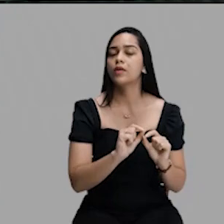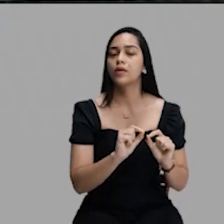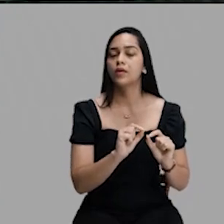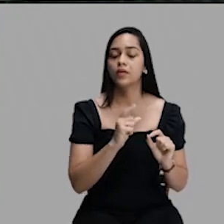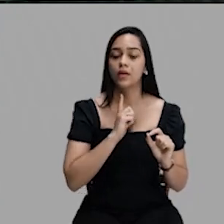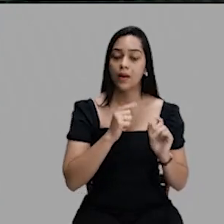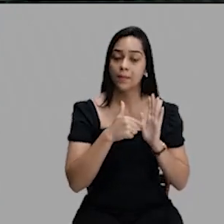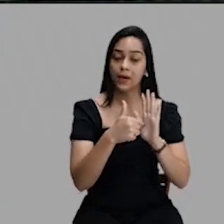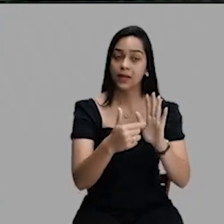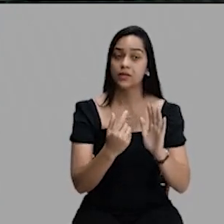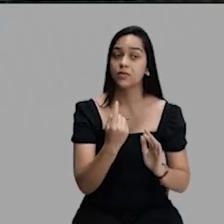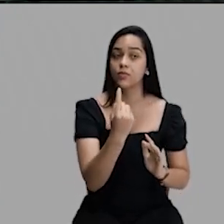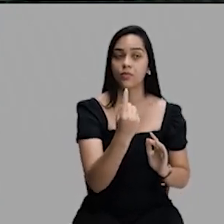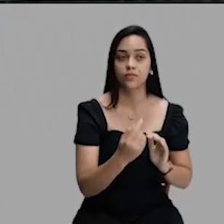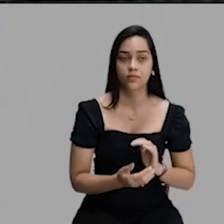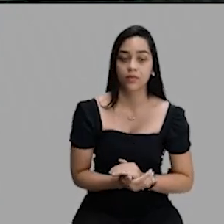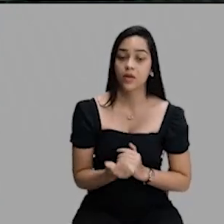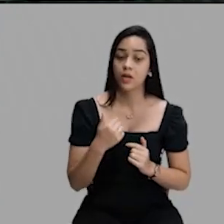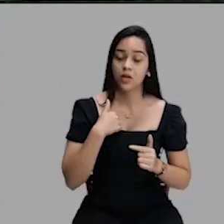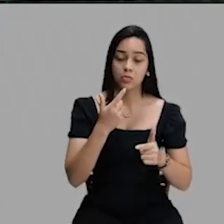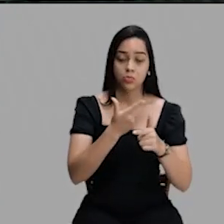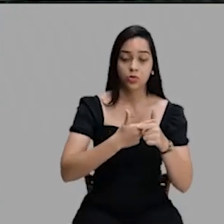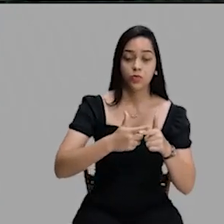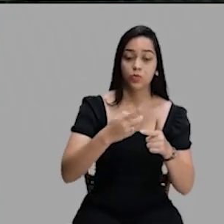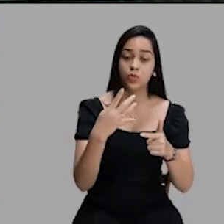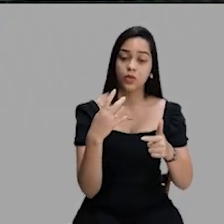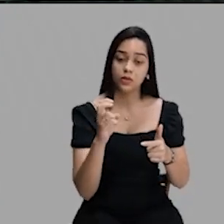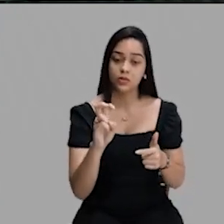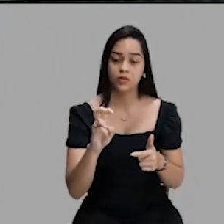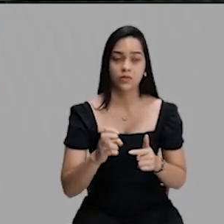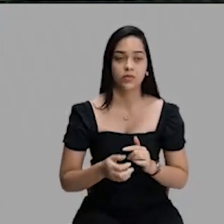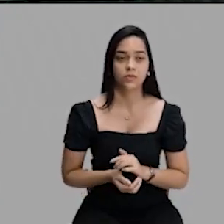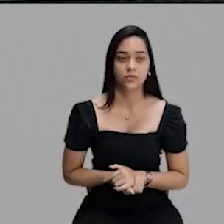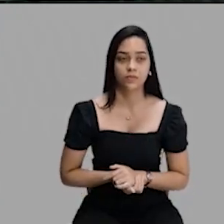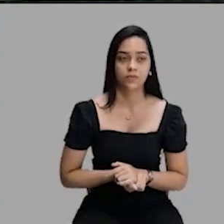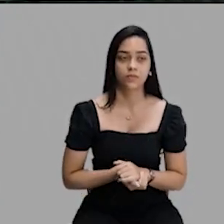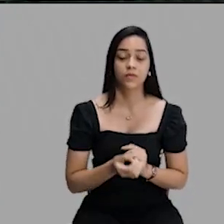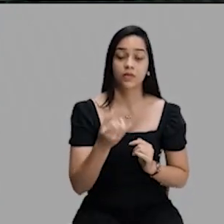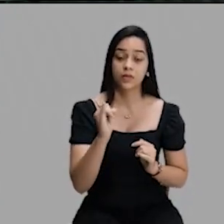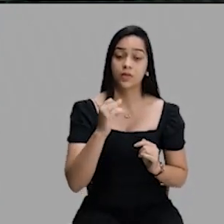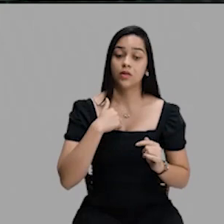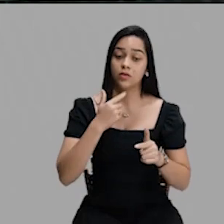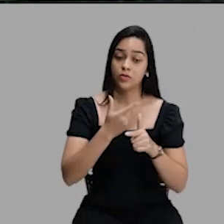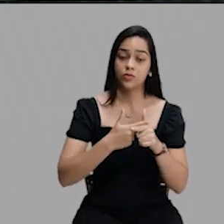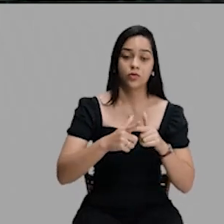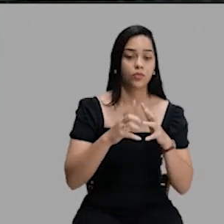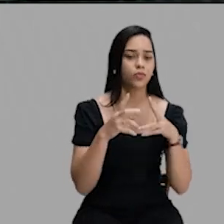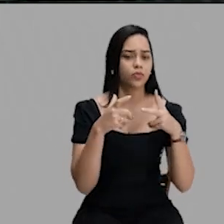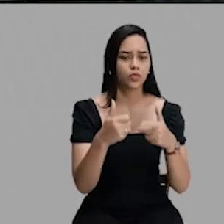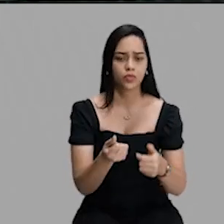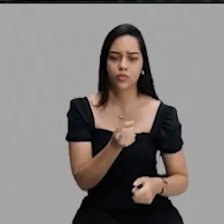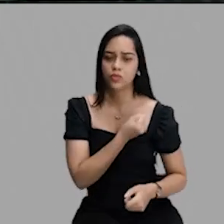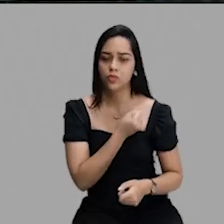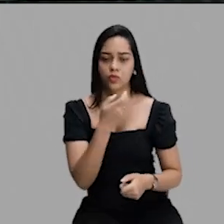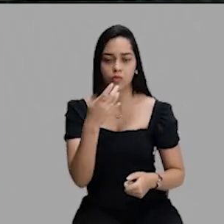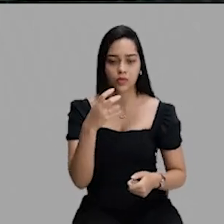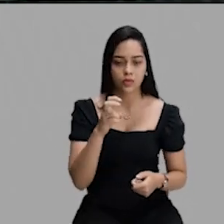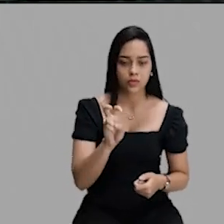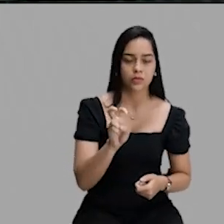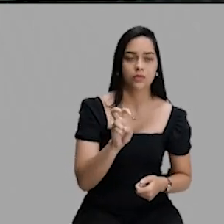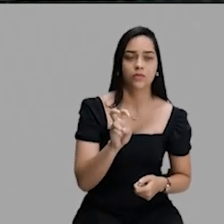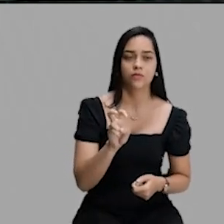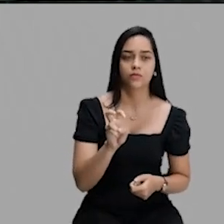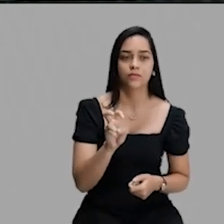que apareça 1 aqui? Eu divido todo mundo por 45. Tá? Se eu dividir aqui todos por 45,